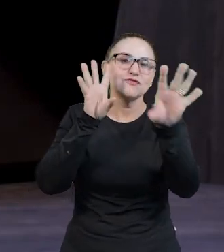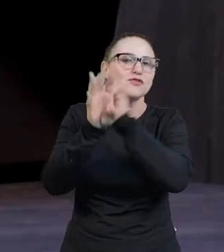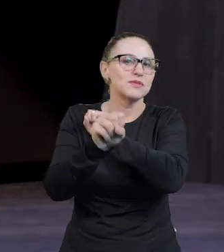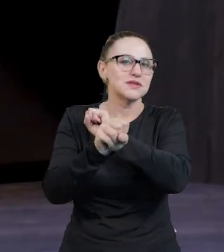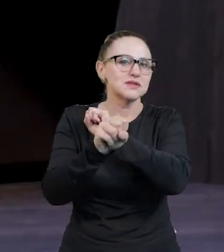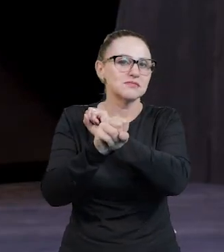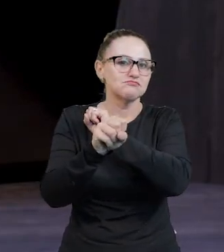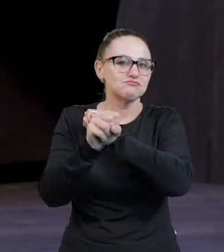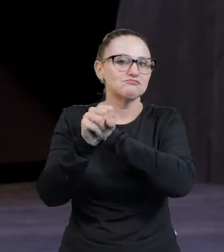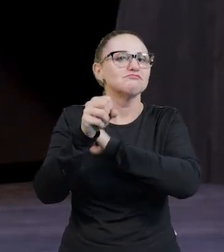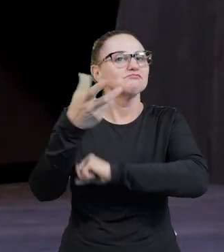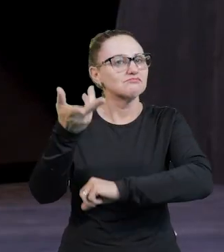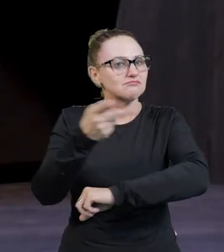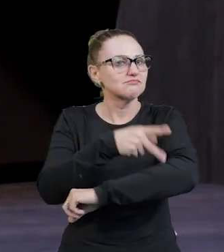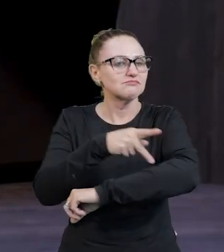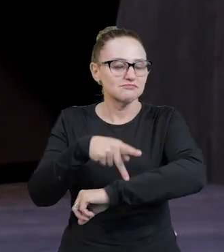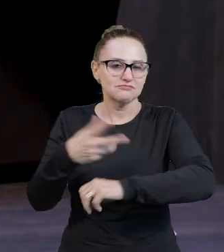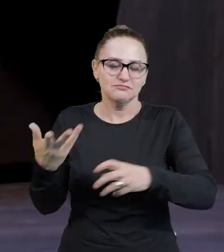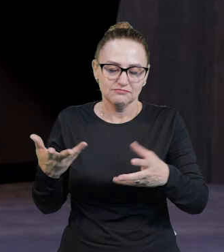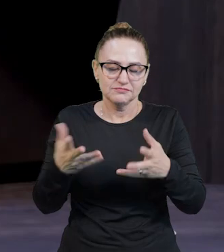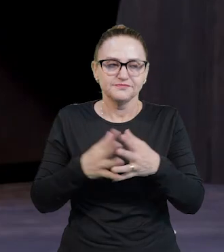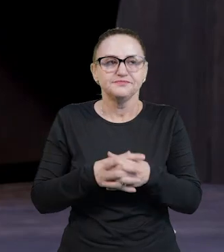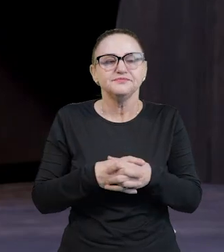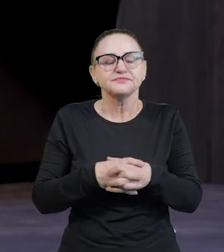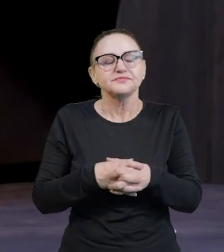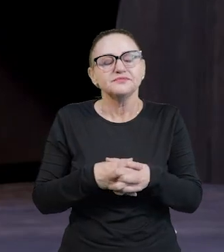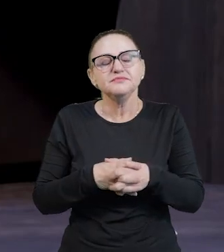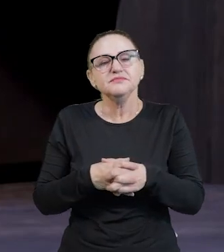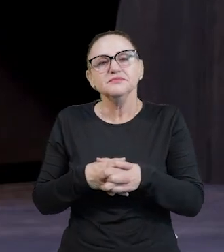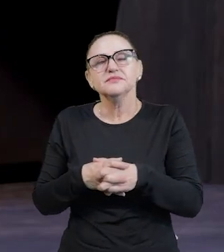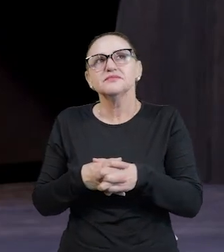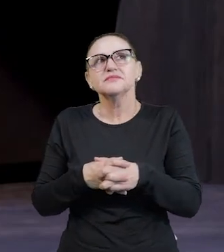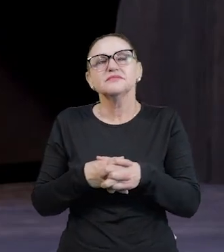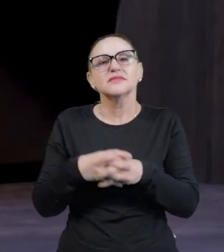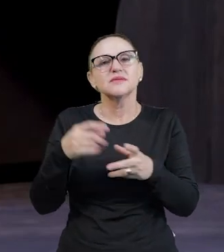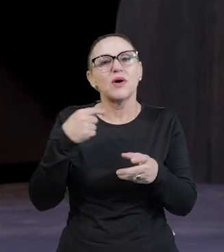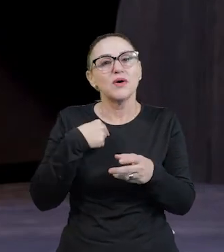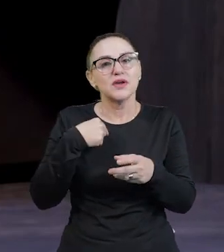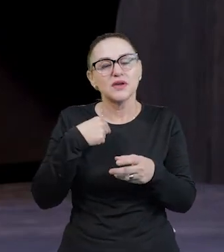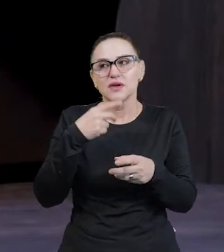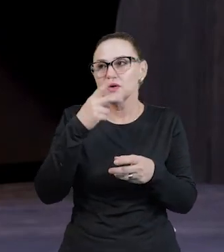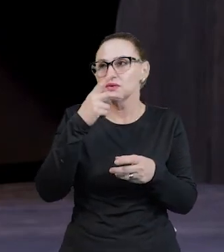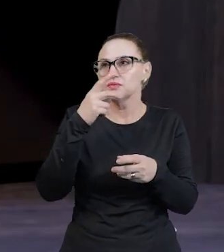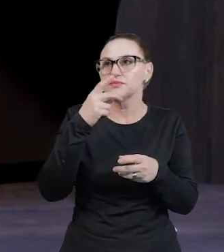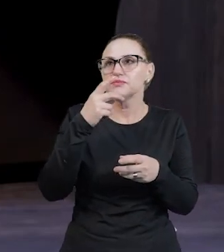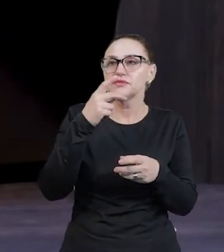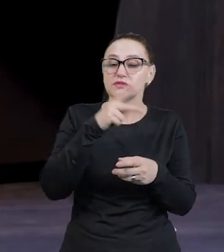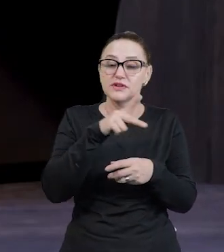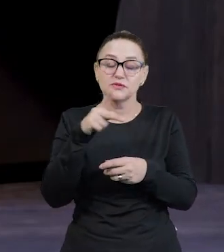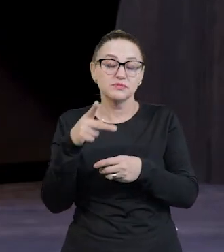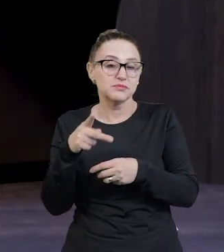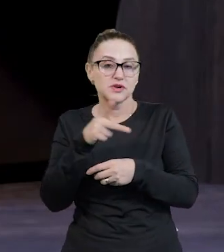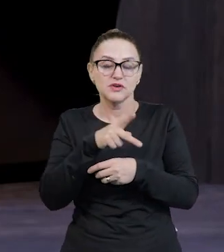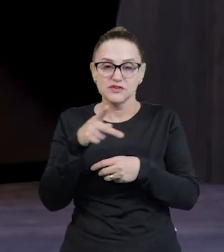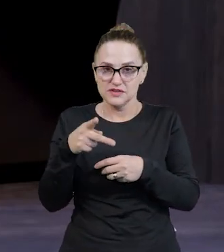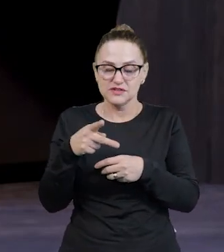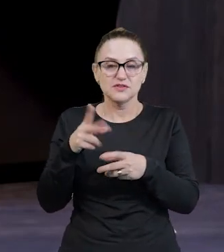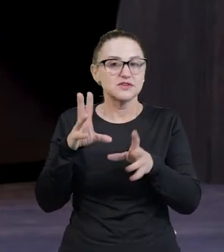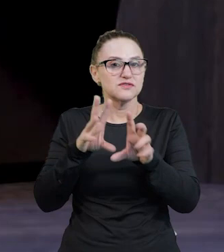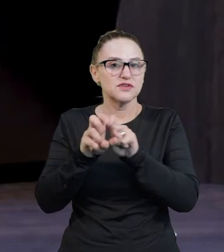educador. Aliás, talvez eu esteja falando com professores formados em outras áreas, que agora estão